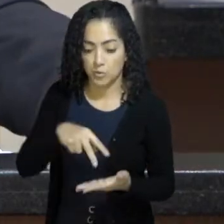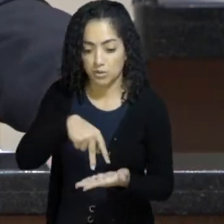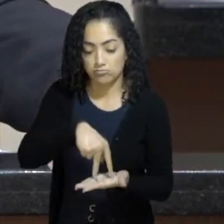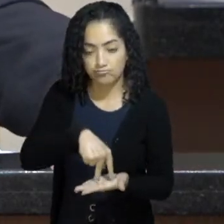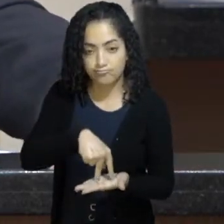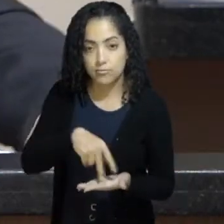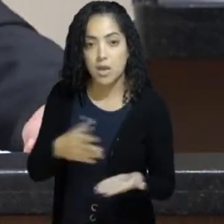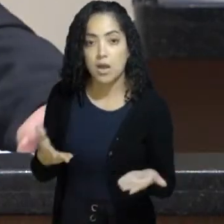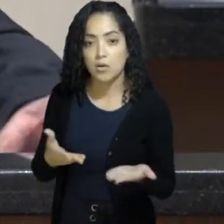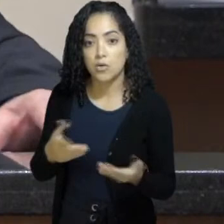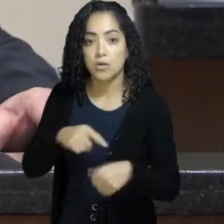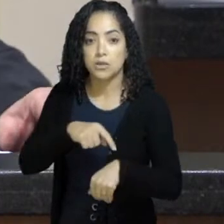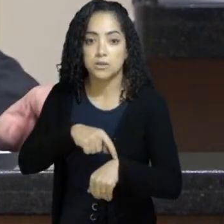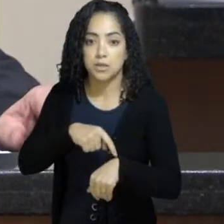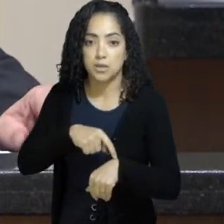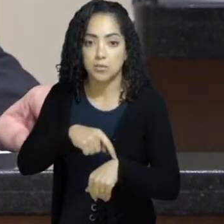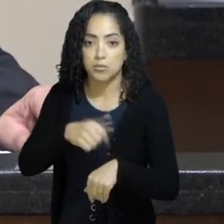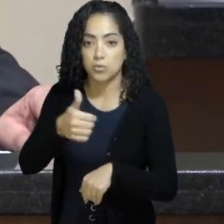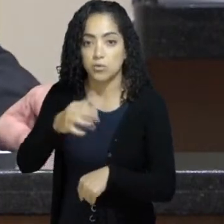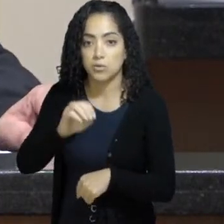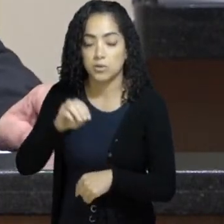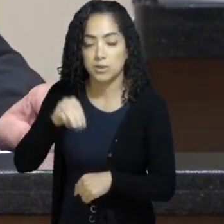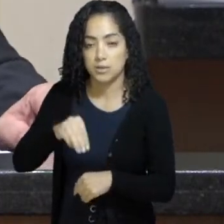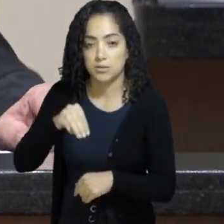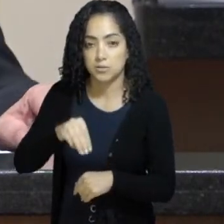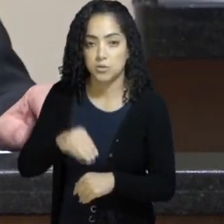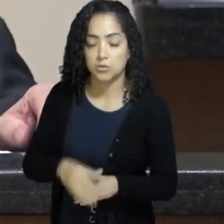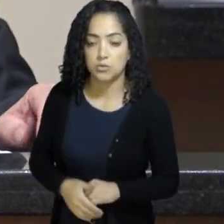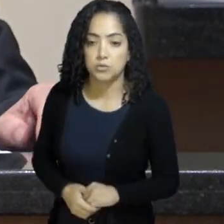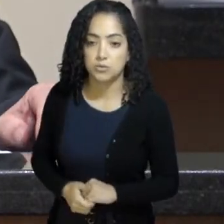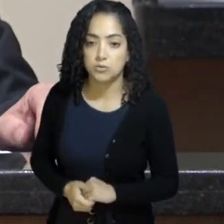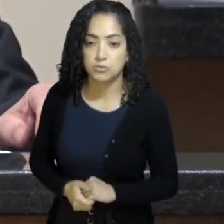da palavra tem o tempo de até 10 minutos deputado